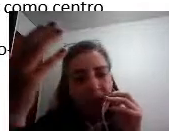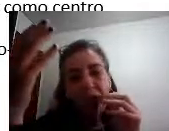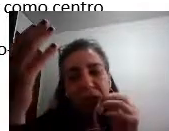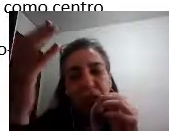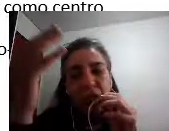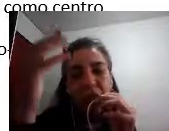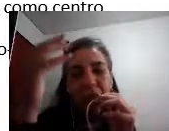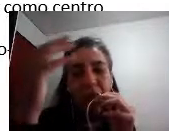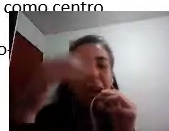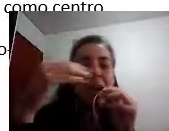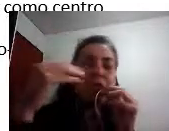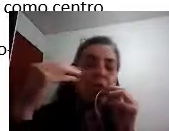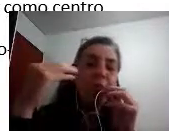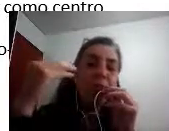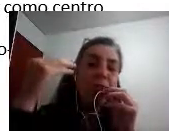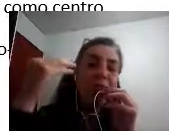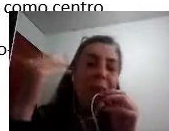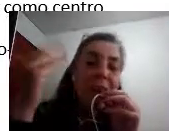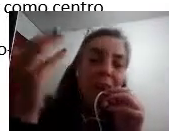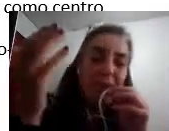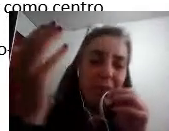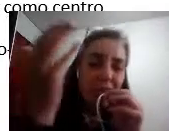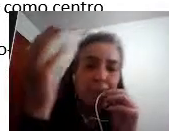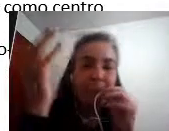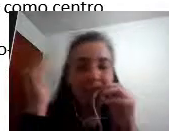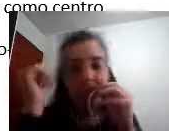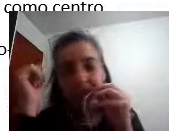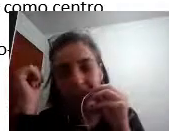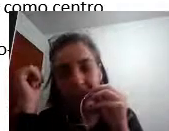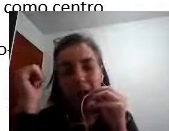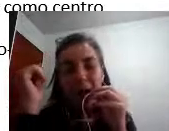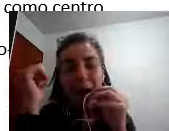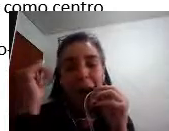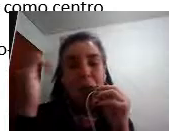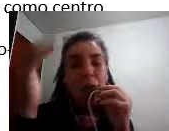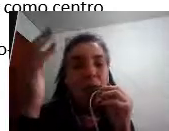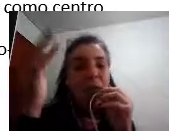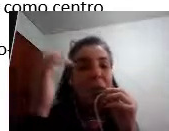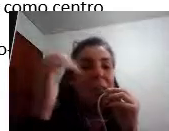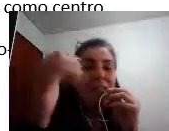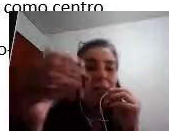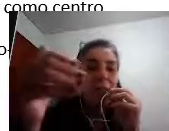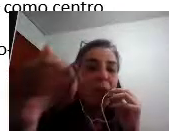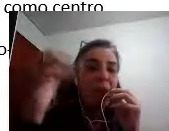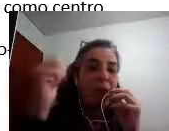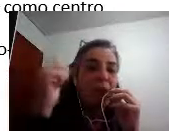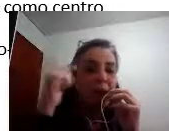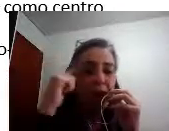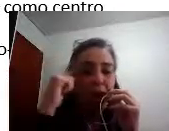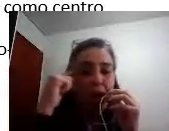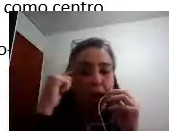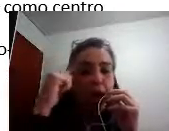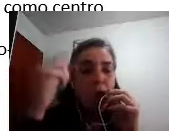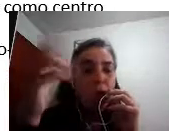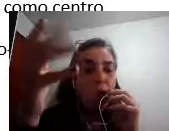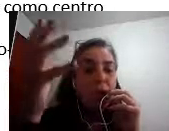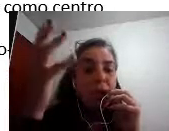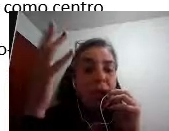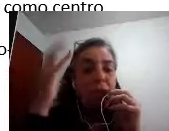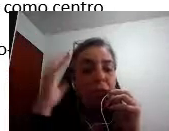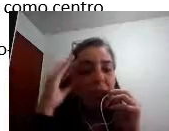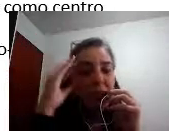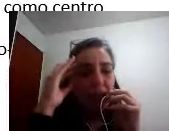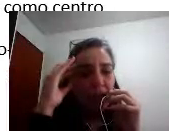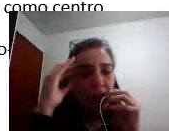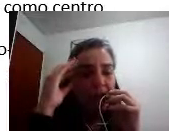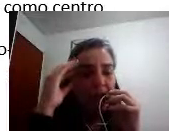métodos científicos, né? Eles começam a dar ênfase à ciência. Aí é uma coisa tão engraçada que a gente vai ver, ó, em